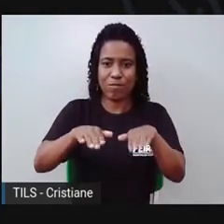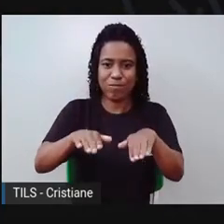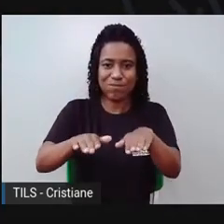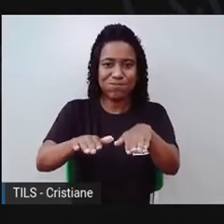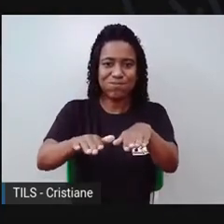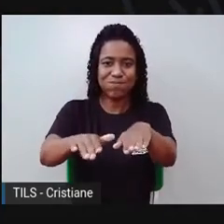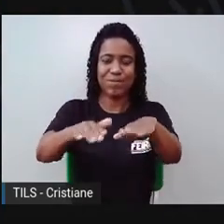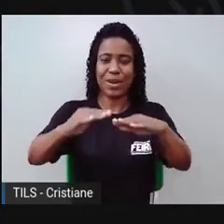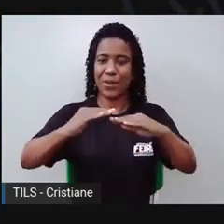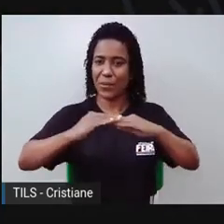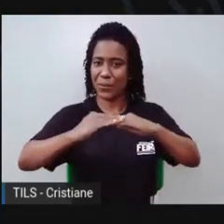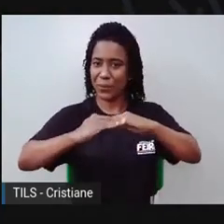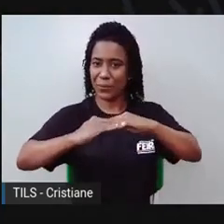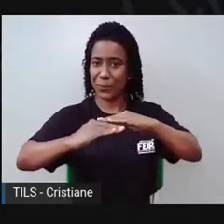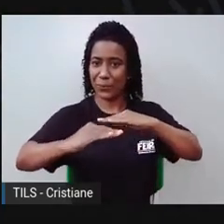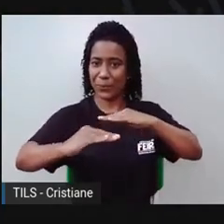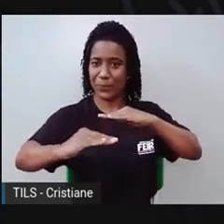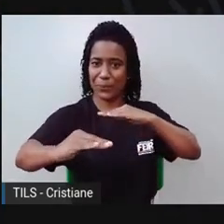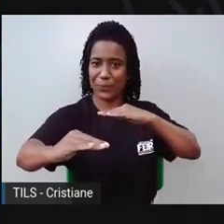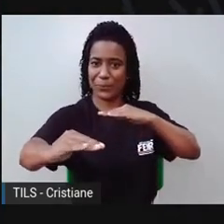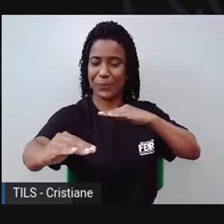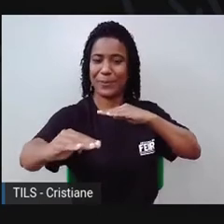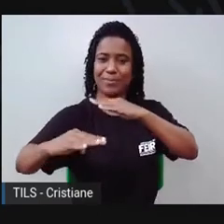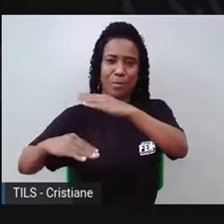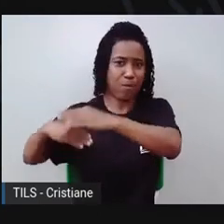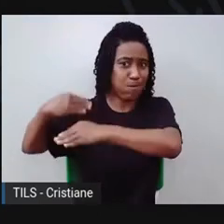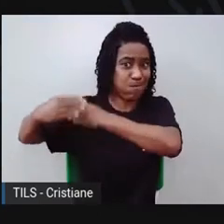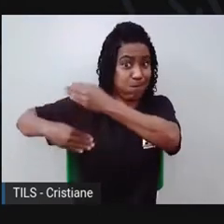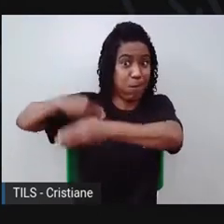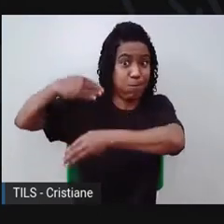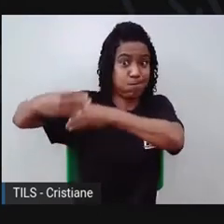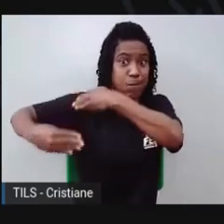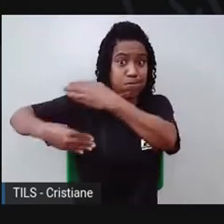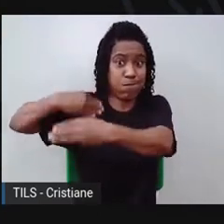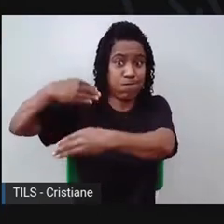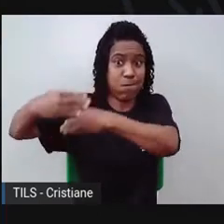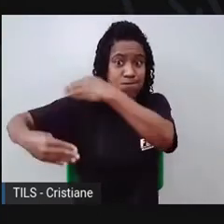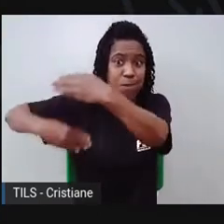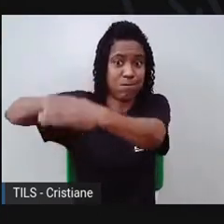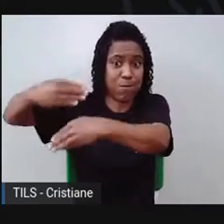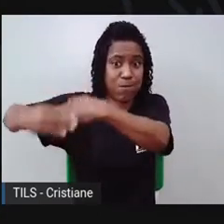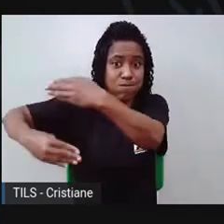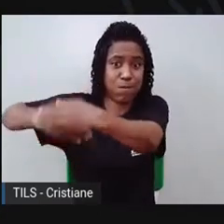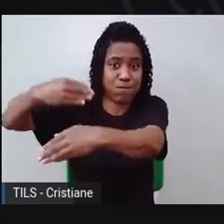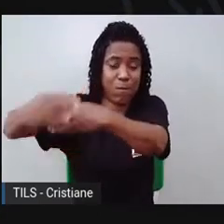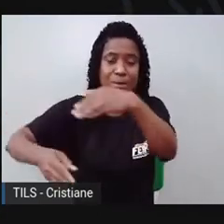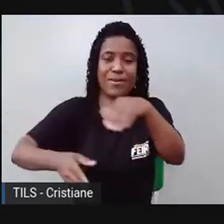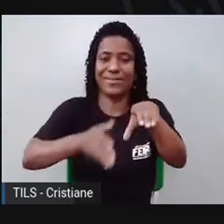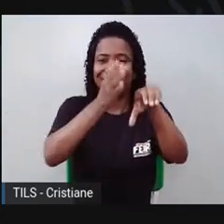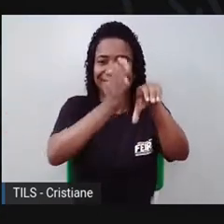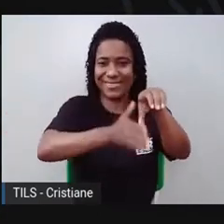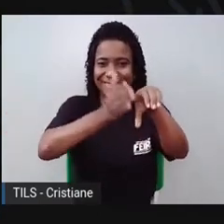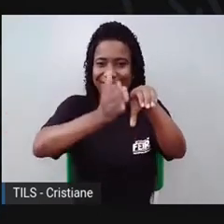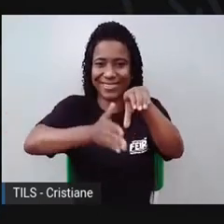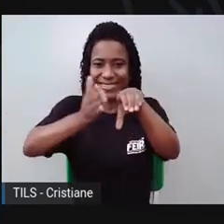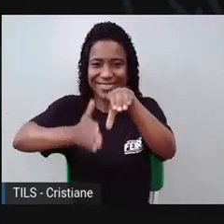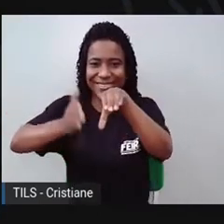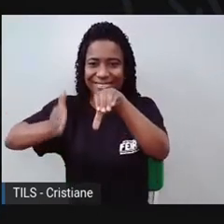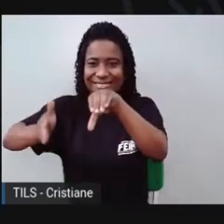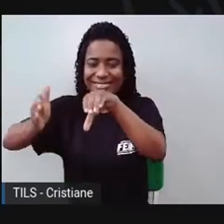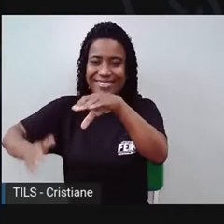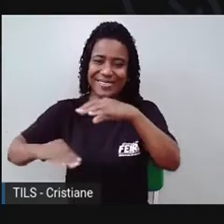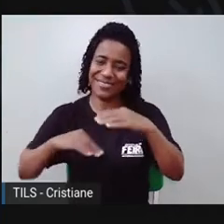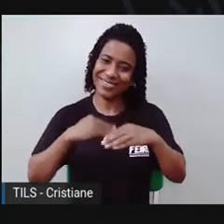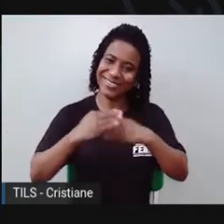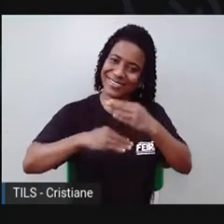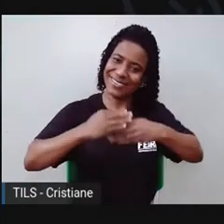aí formam aqueles rolos imensos, né, de papel higiênico, que depois eles vão cortar os rolinhos, né, que é